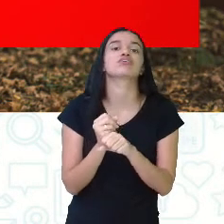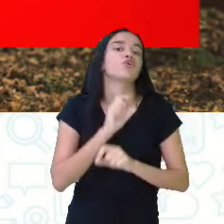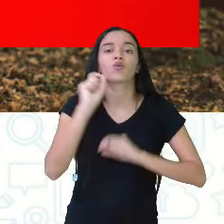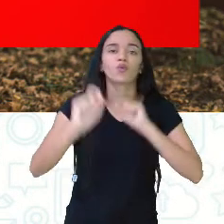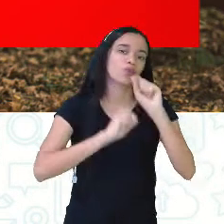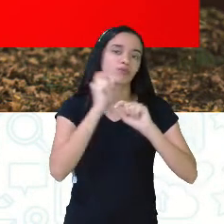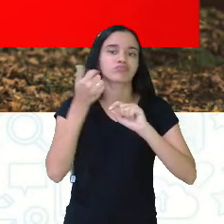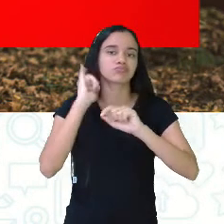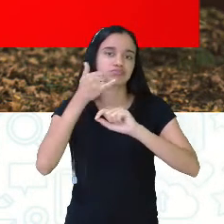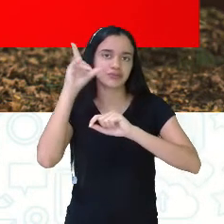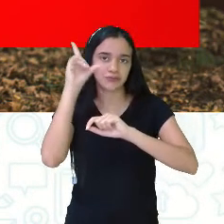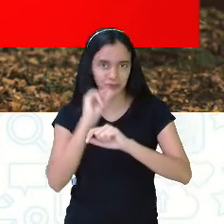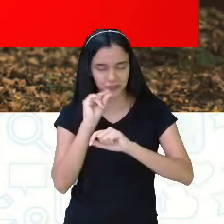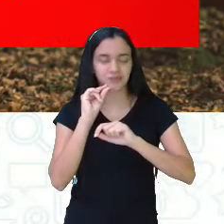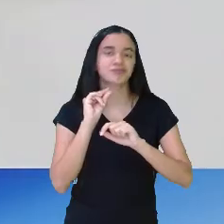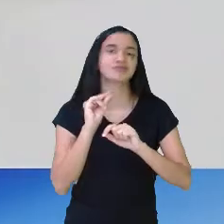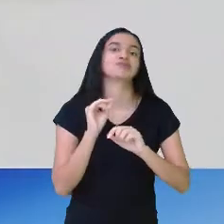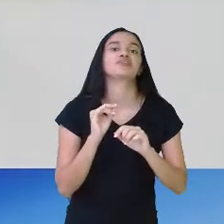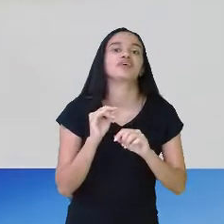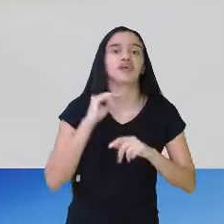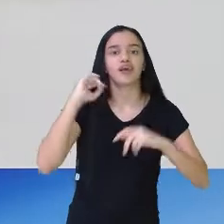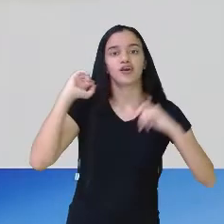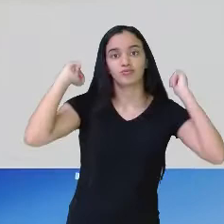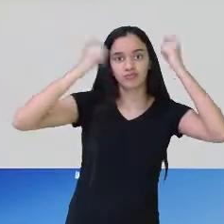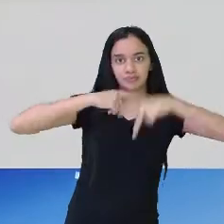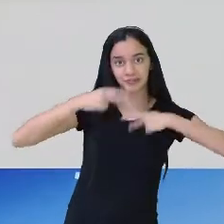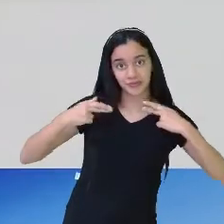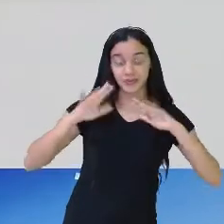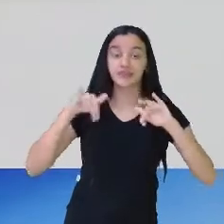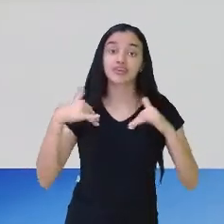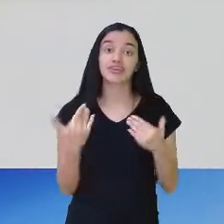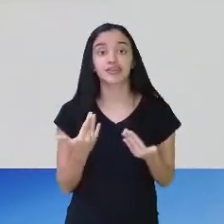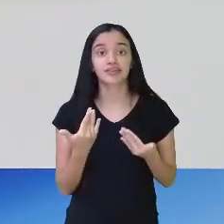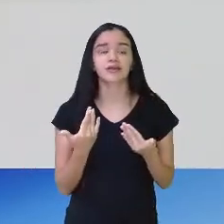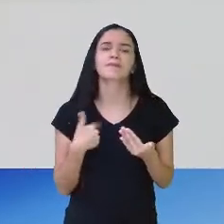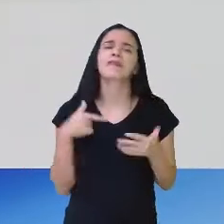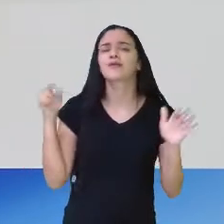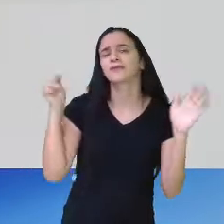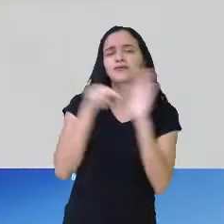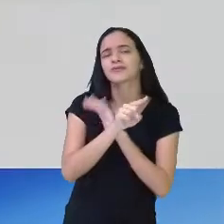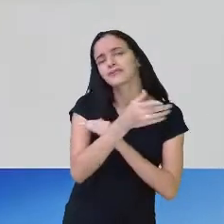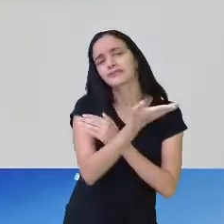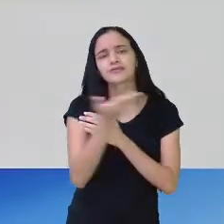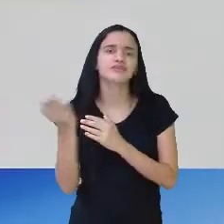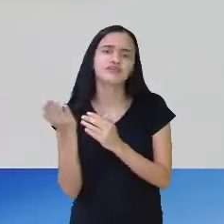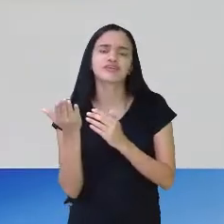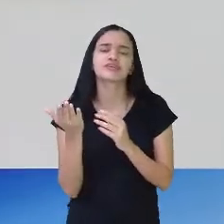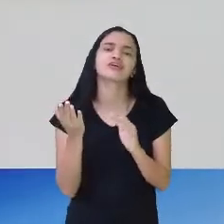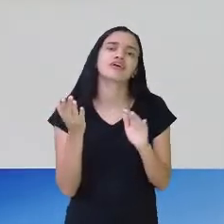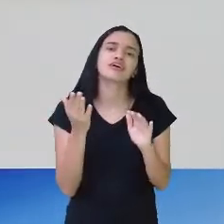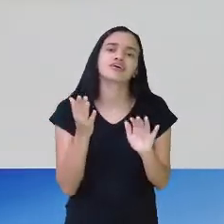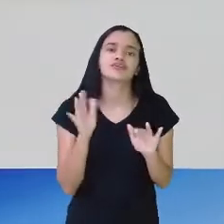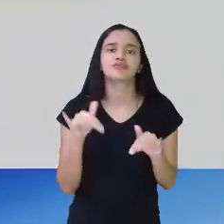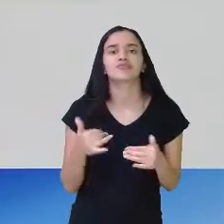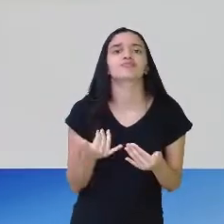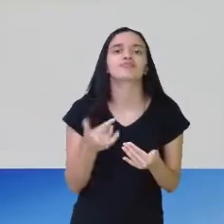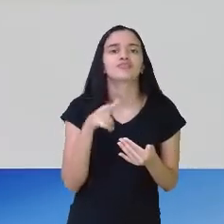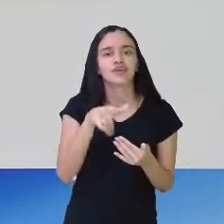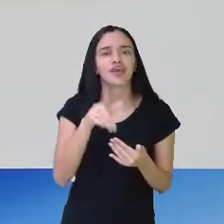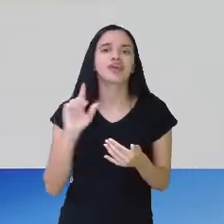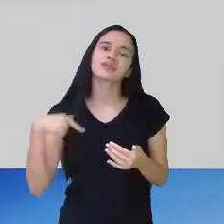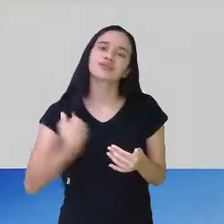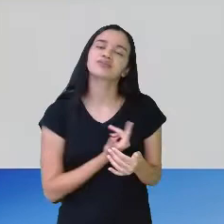é o conto da Chapeuzinho Vermelho. E aí, eu pergunto para vocês, será que a